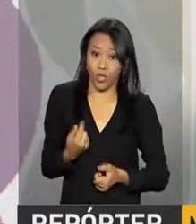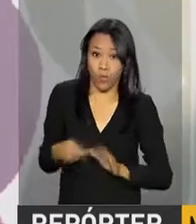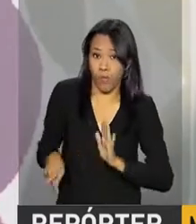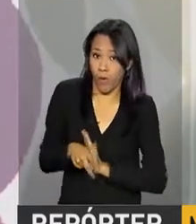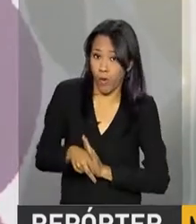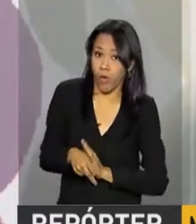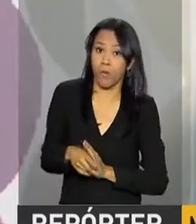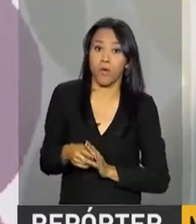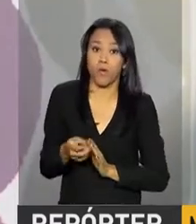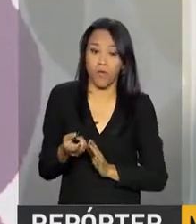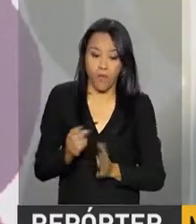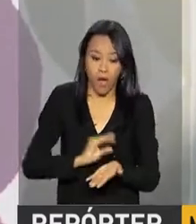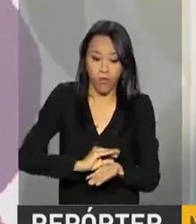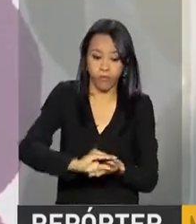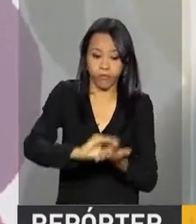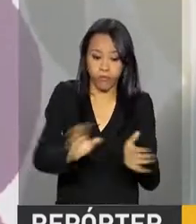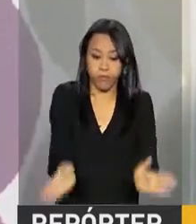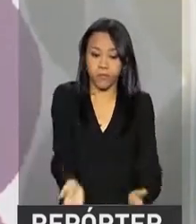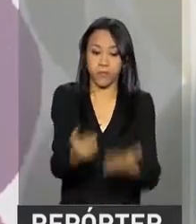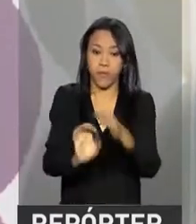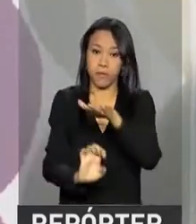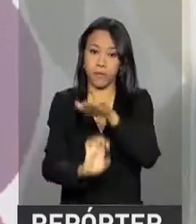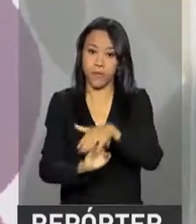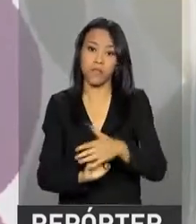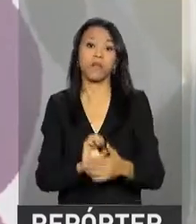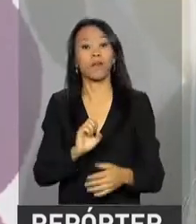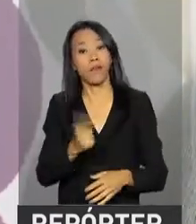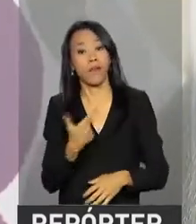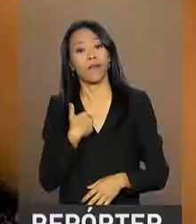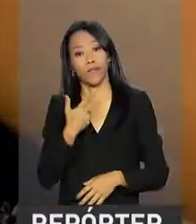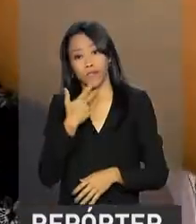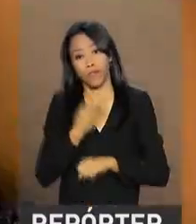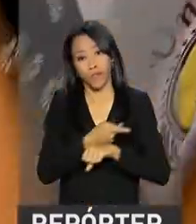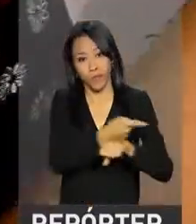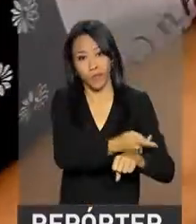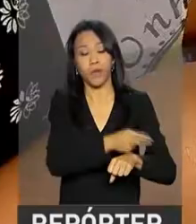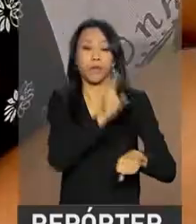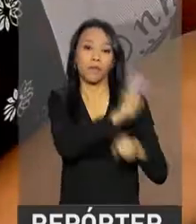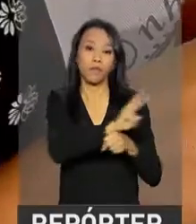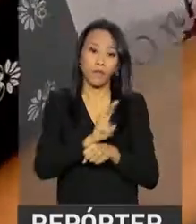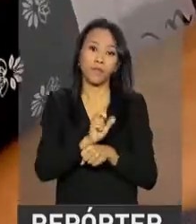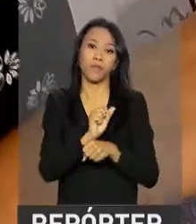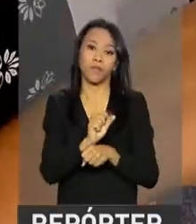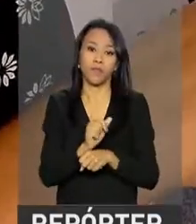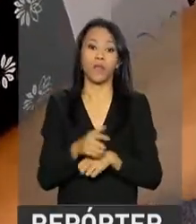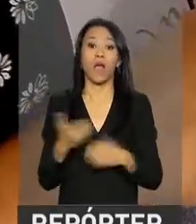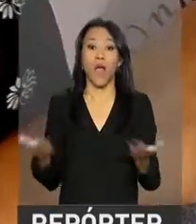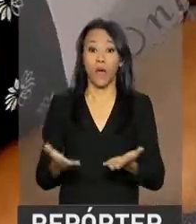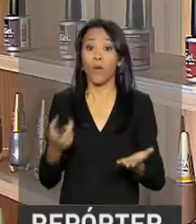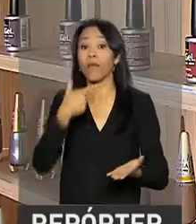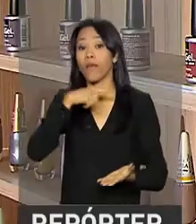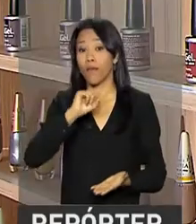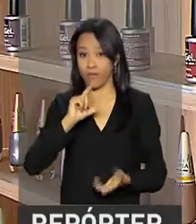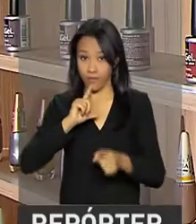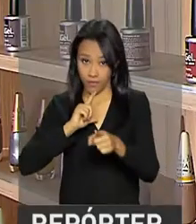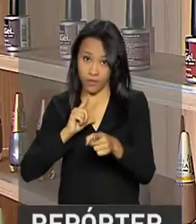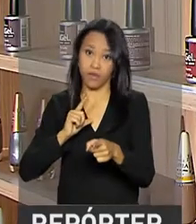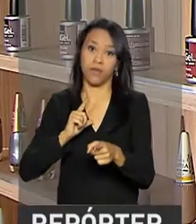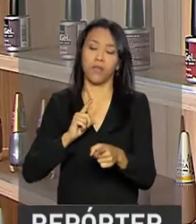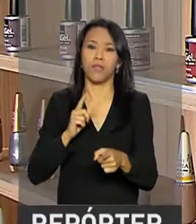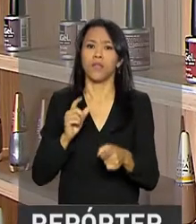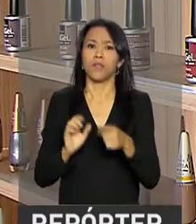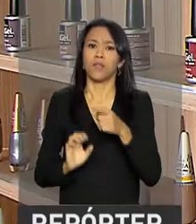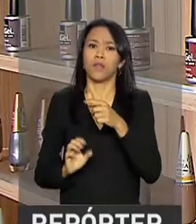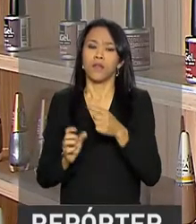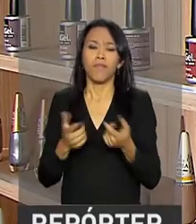investir e ter o capital com certeza a gente iria recorrer ao financiamento a partir de agora quem tem um negócio está sem recursos